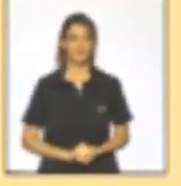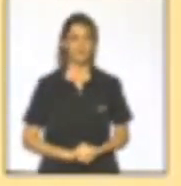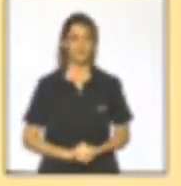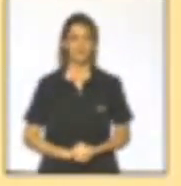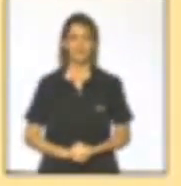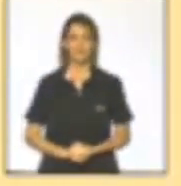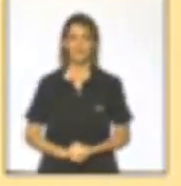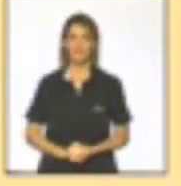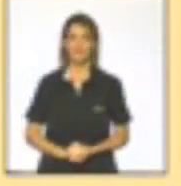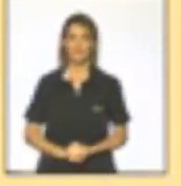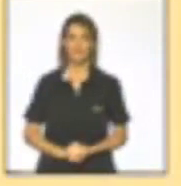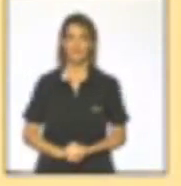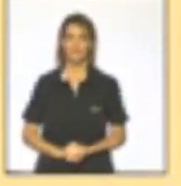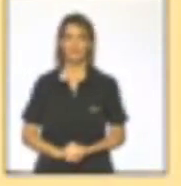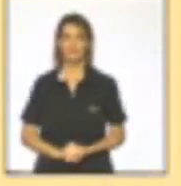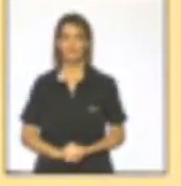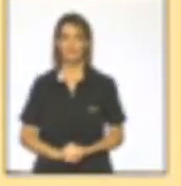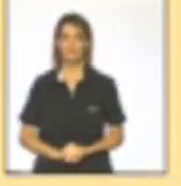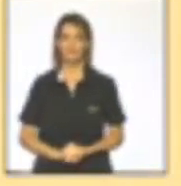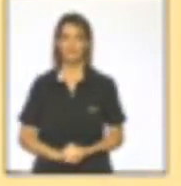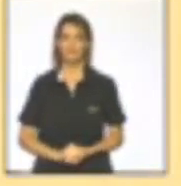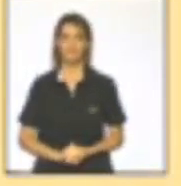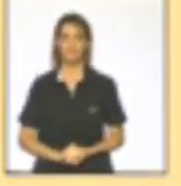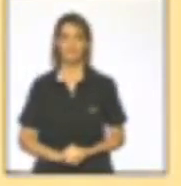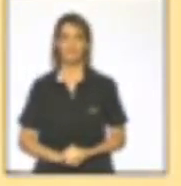E segunda camada.